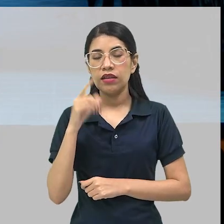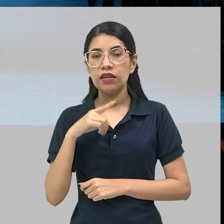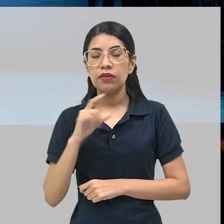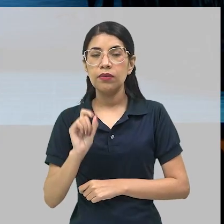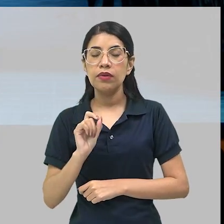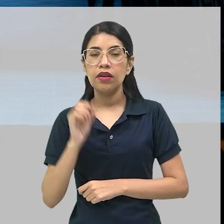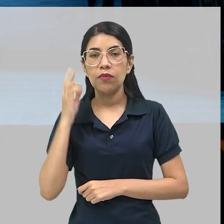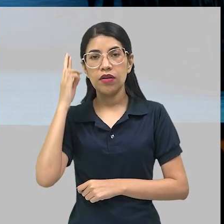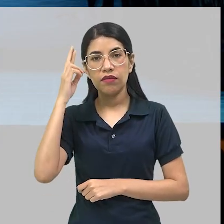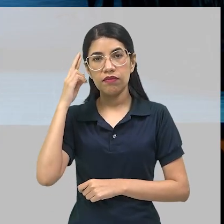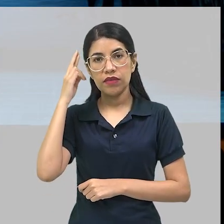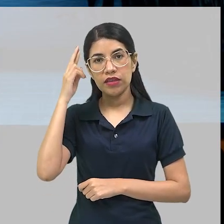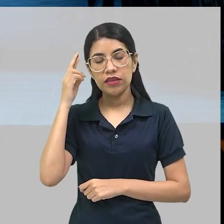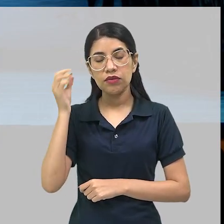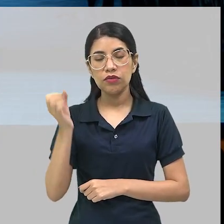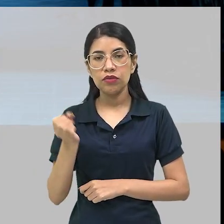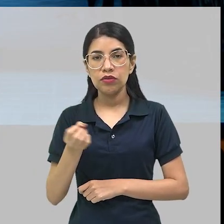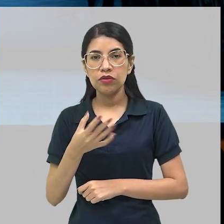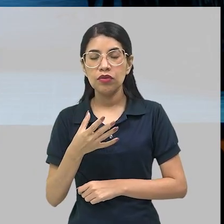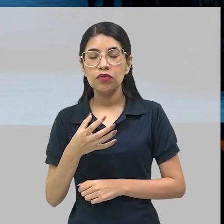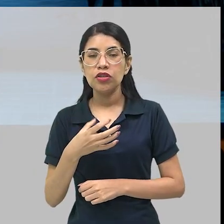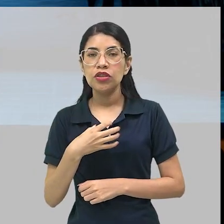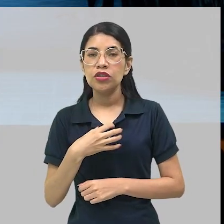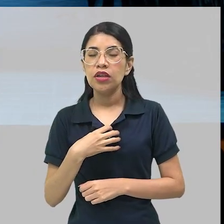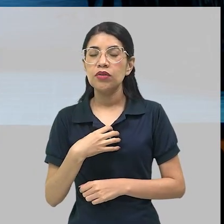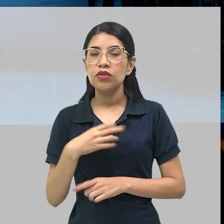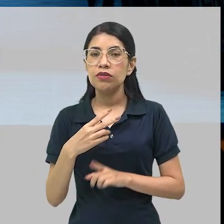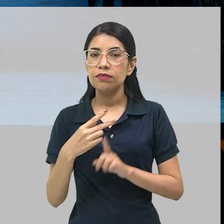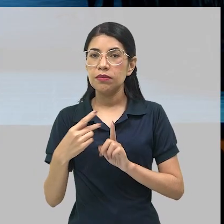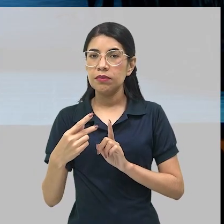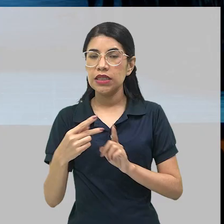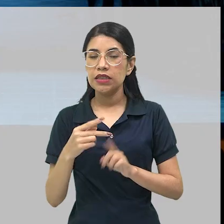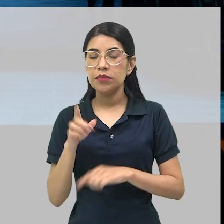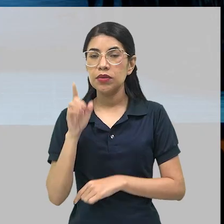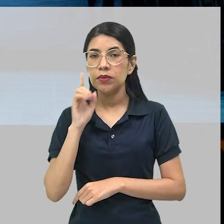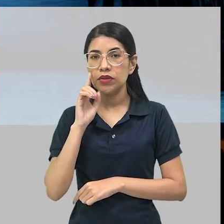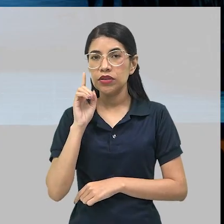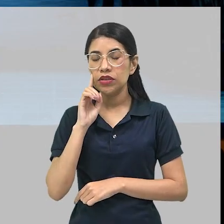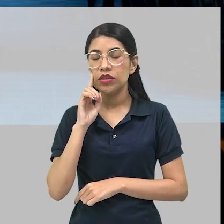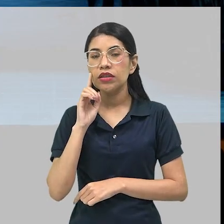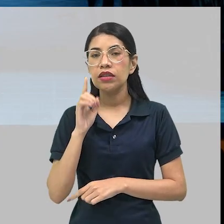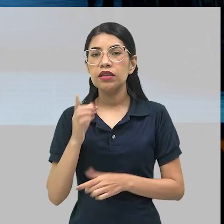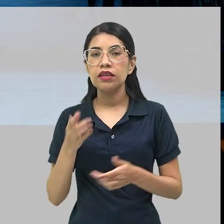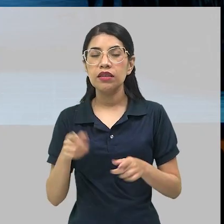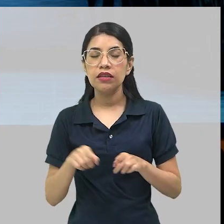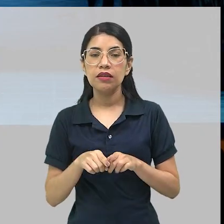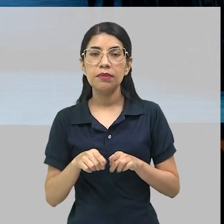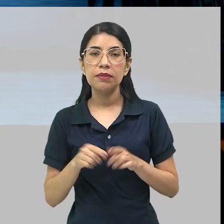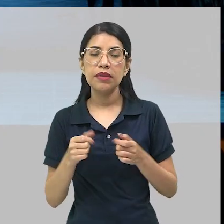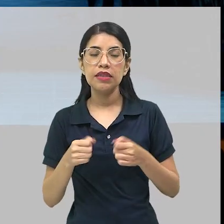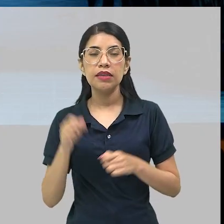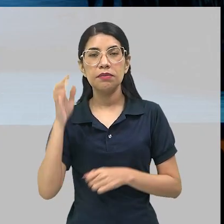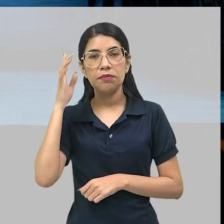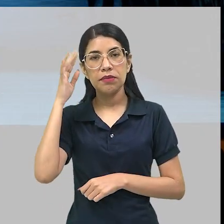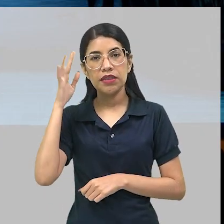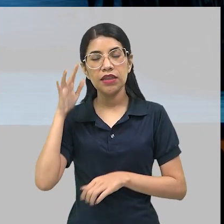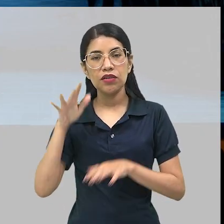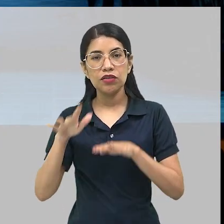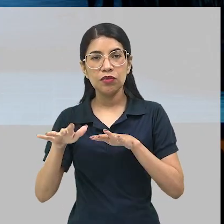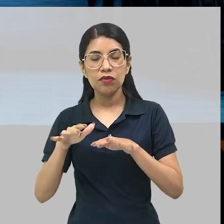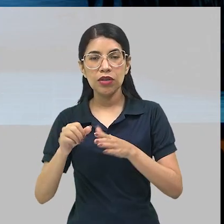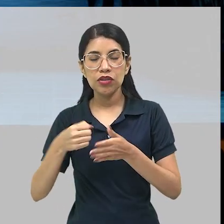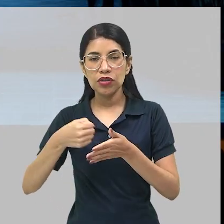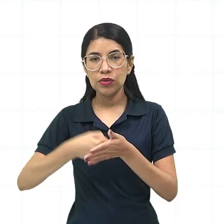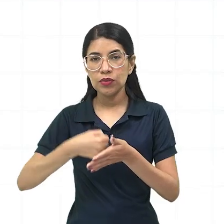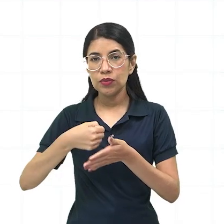essa reflexão e uma nova forma de enxergar o nosso cotidiano, vamos pensar também nesses movimentos de